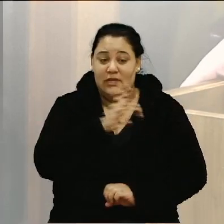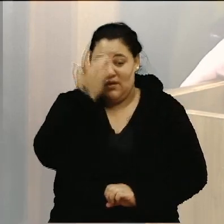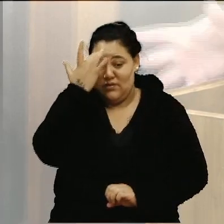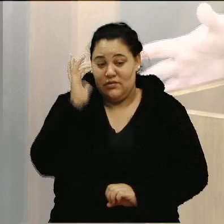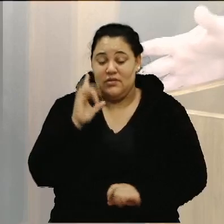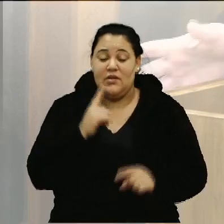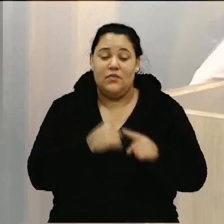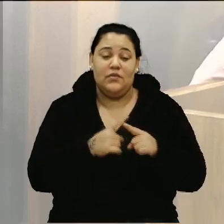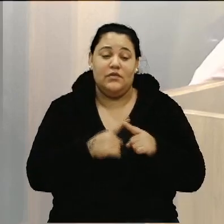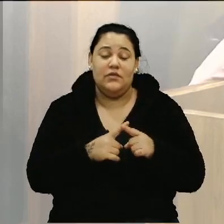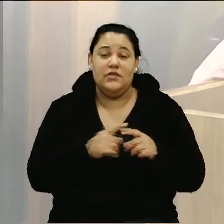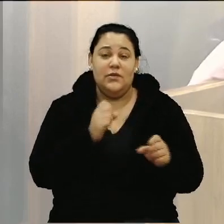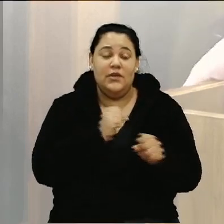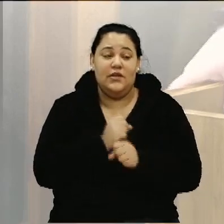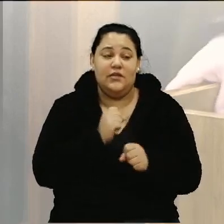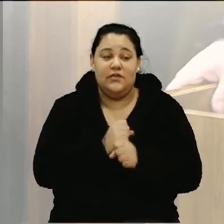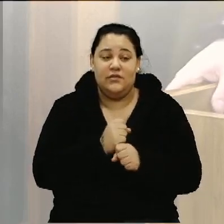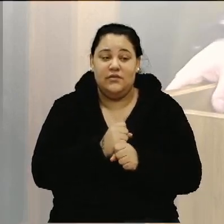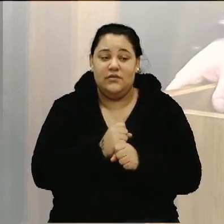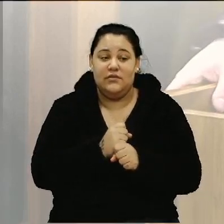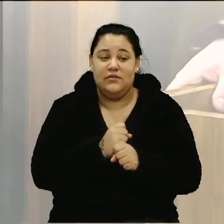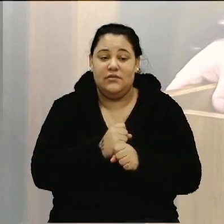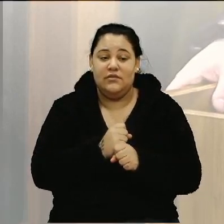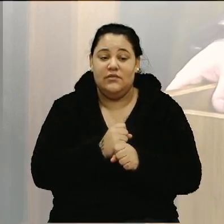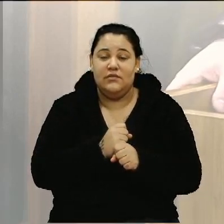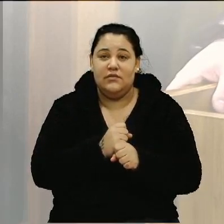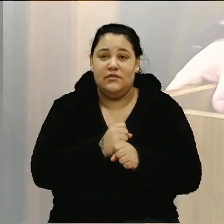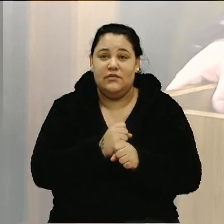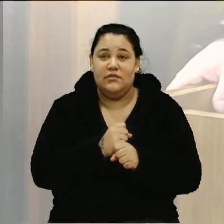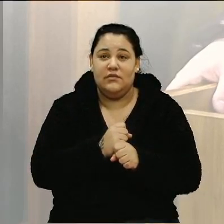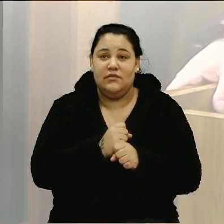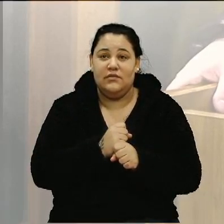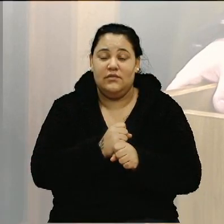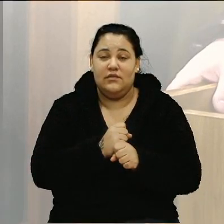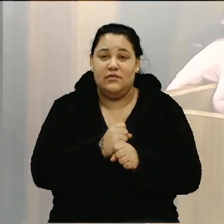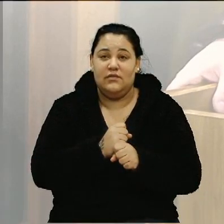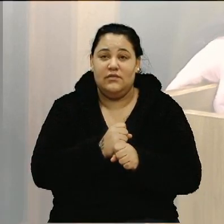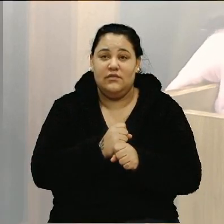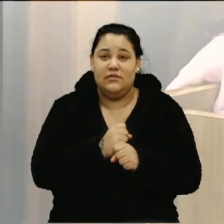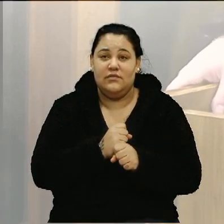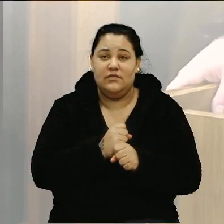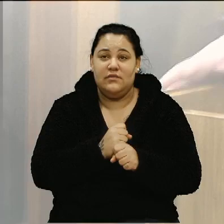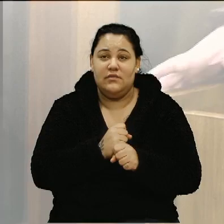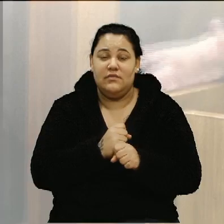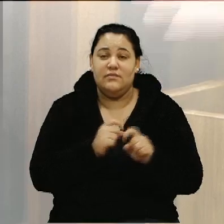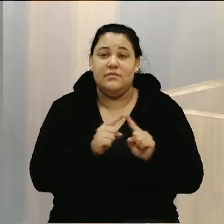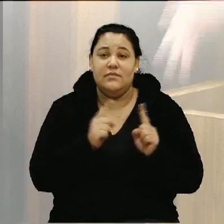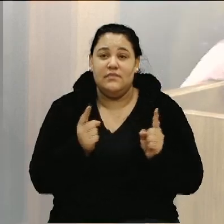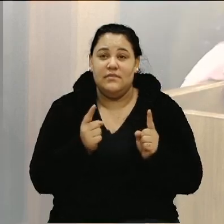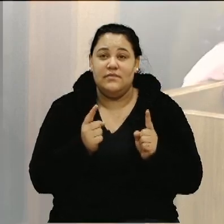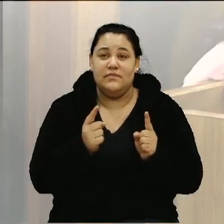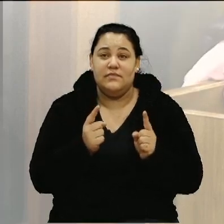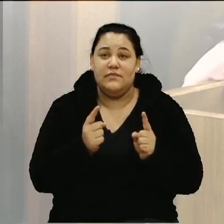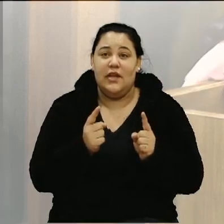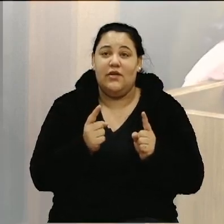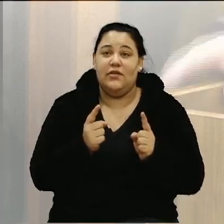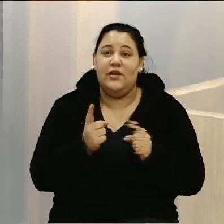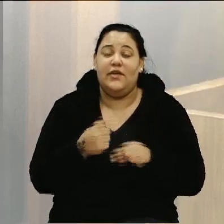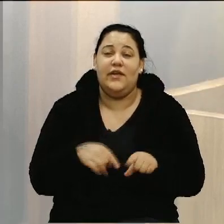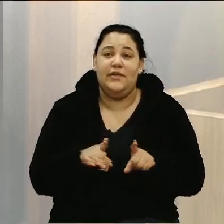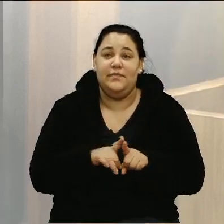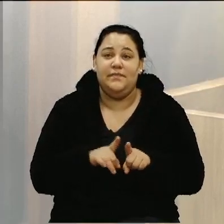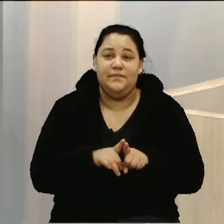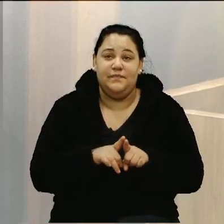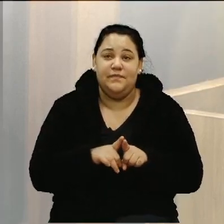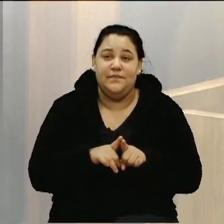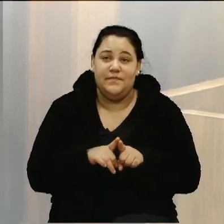porque é ano eleitoral e estão meio receosos do que vai acontecer com eles, mas Que nem a saidinha, bem lembrado, vereador Scal, que